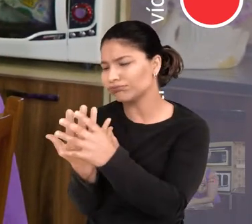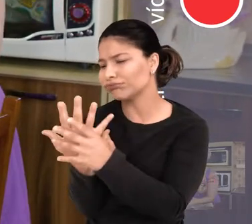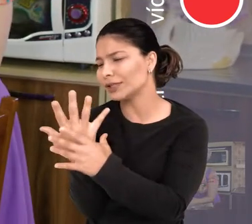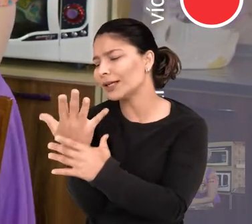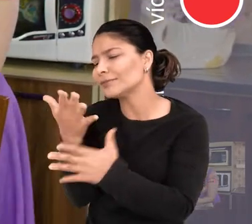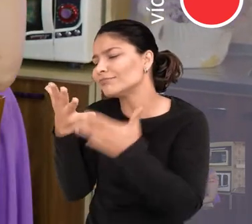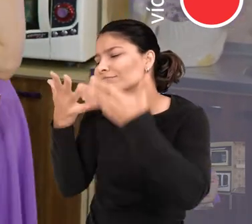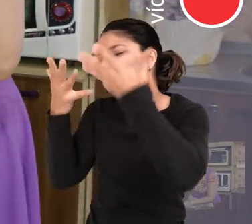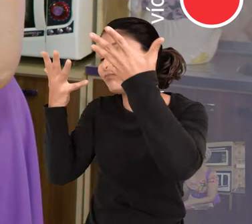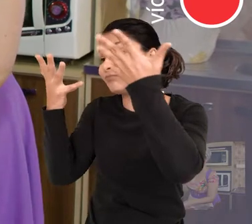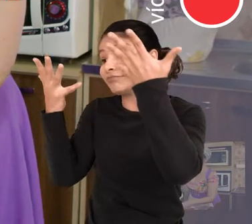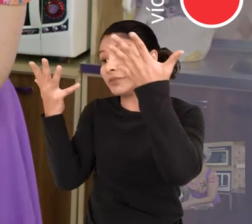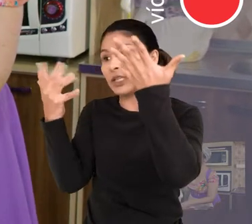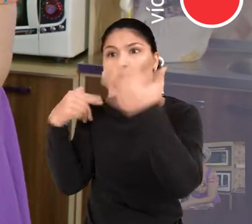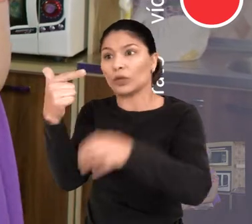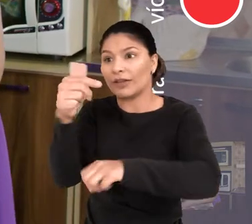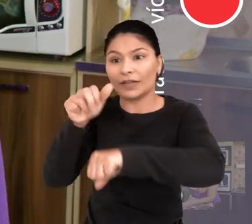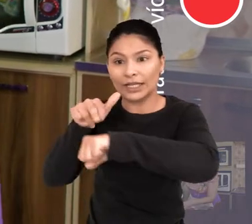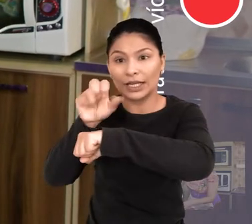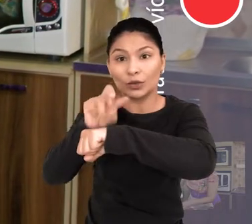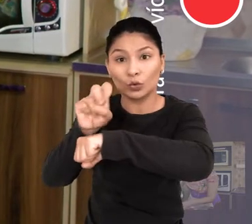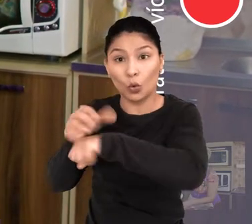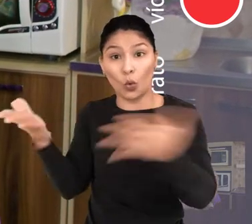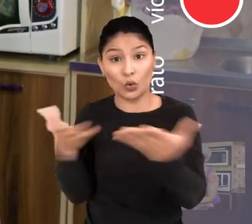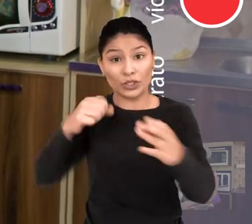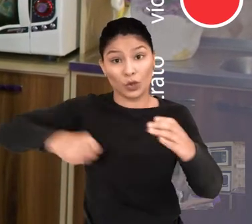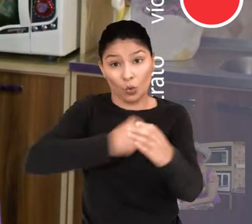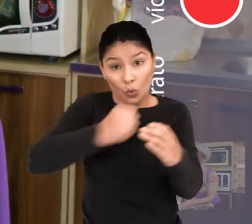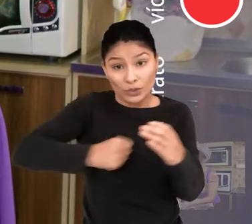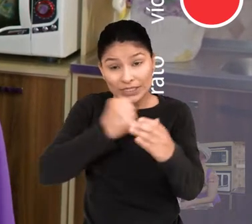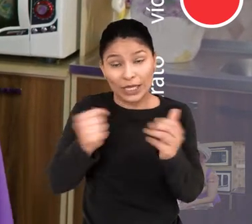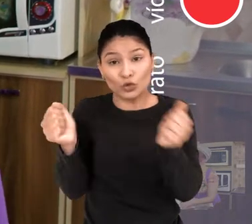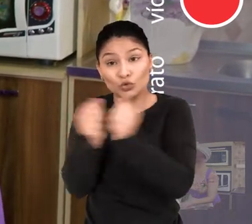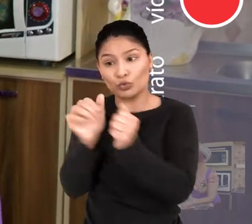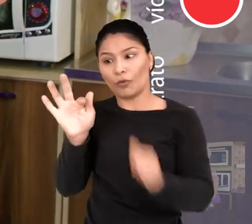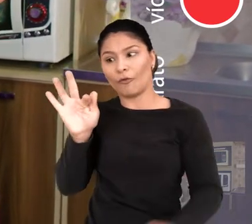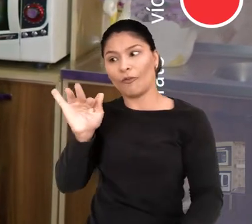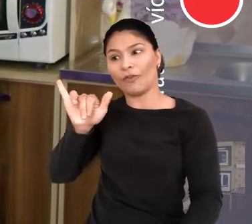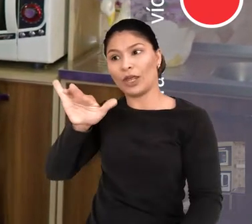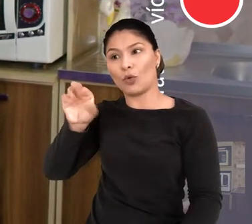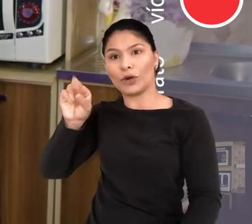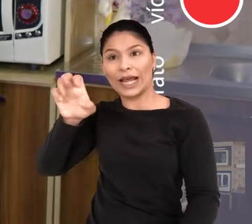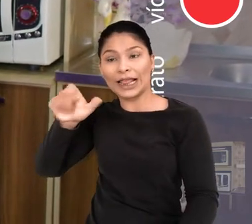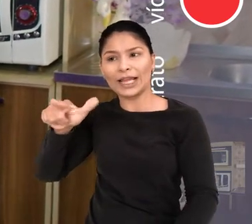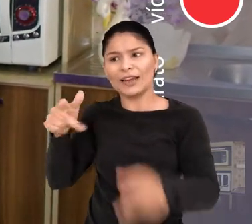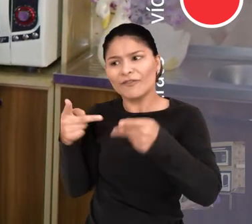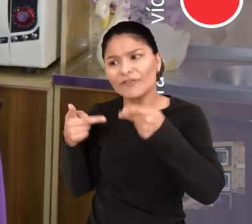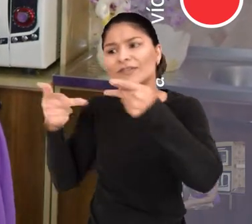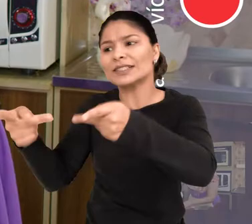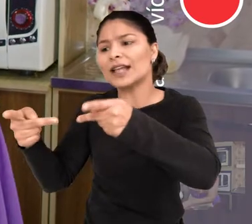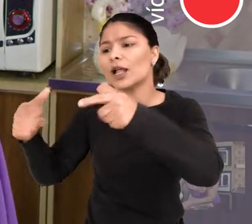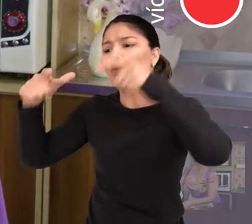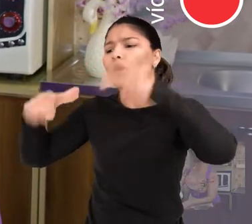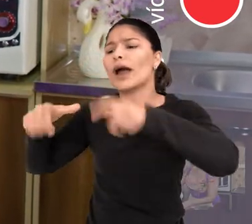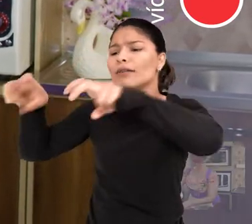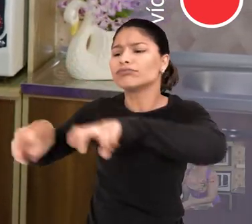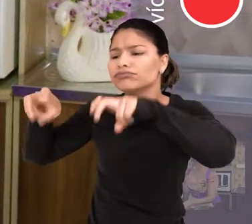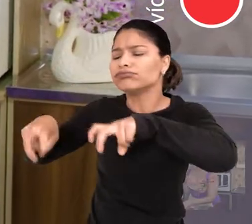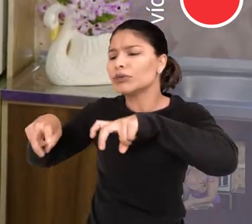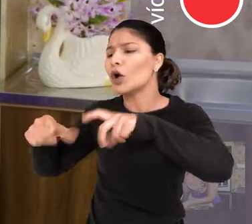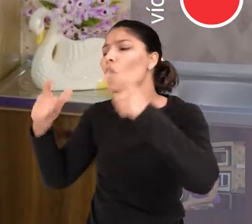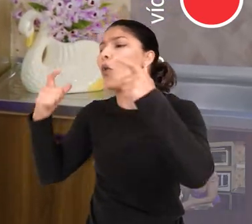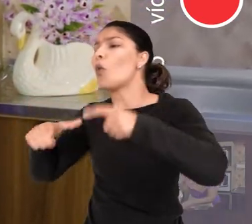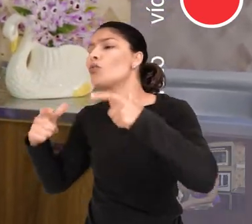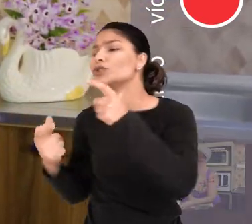Hoje, na cozinha com Fiorella, vamos visitar uma propriedade E descobrir